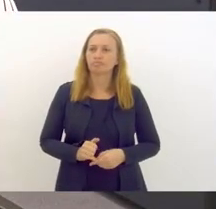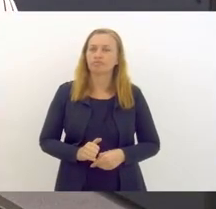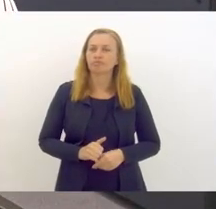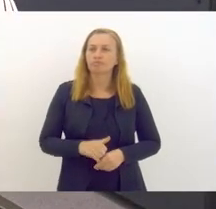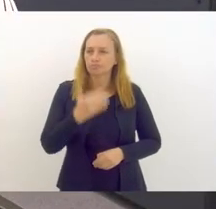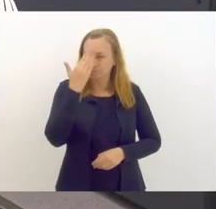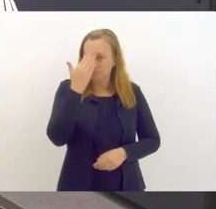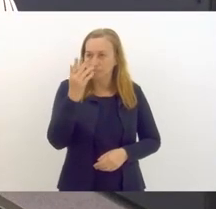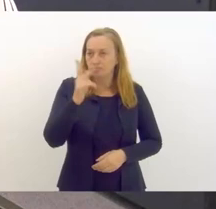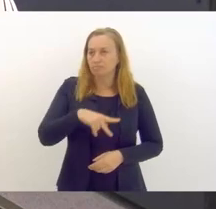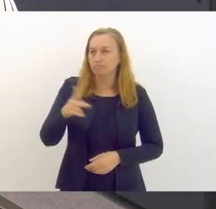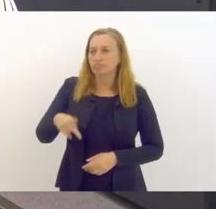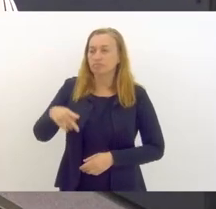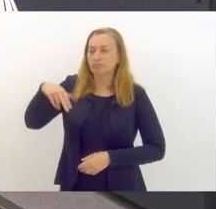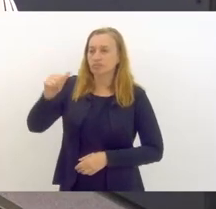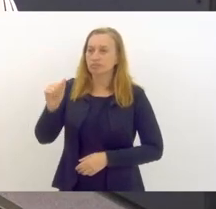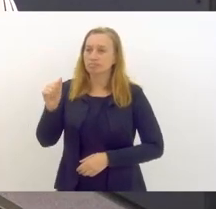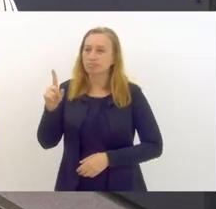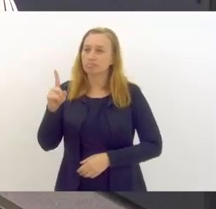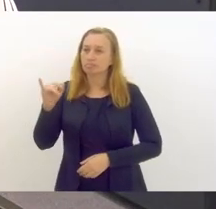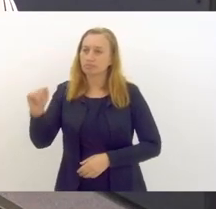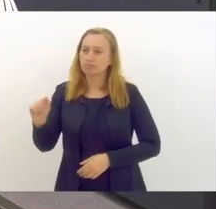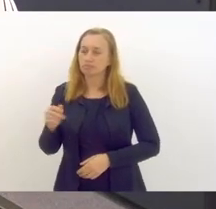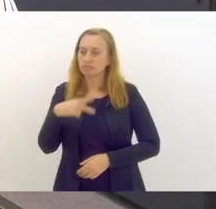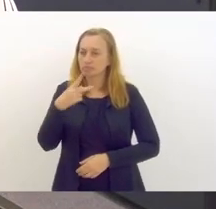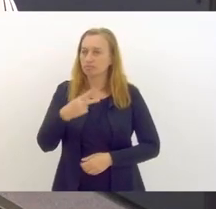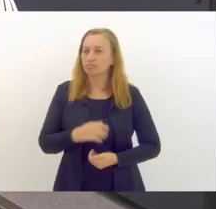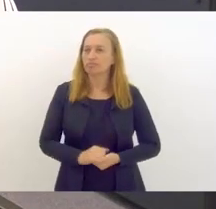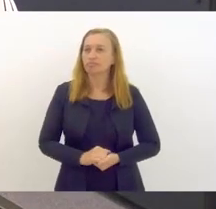Obrigado. Professora Nádia, quer complementar?